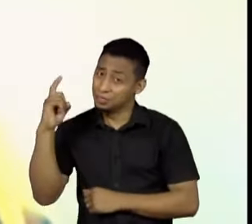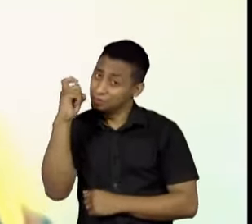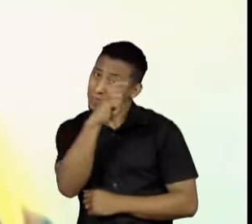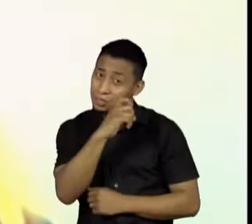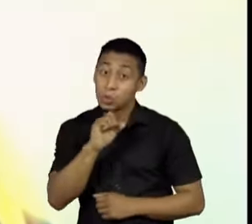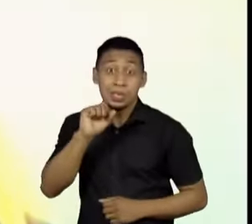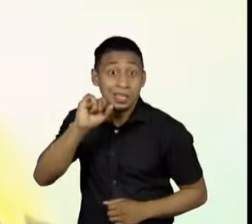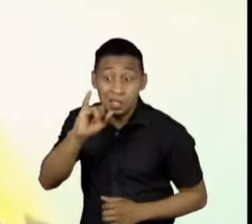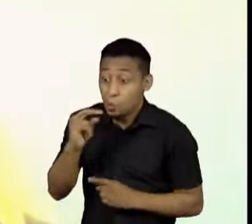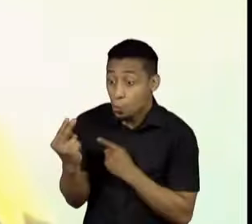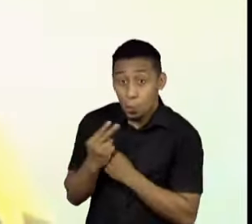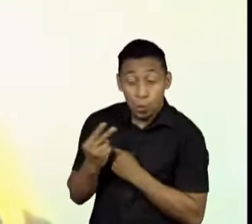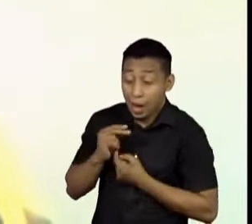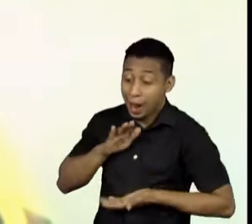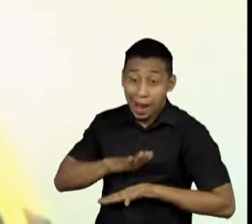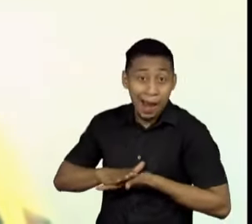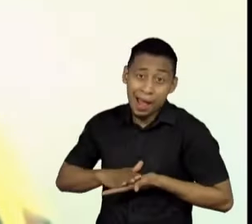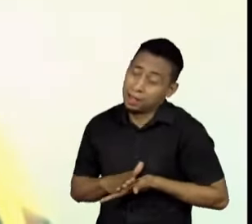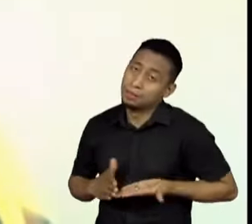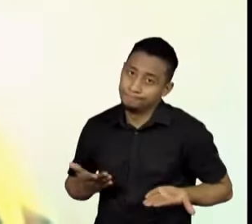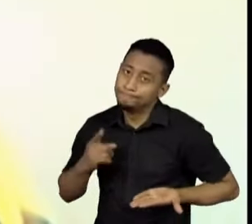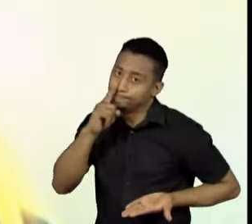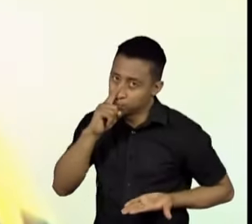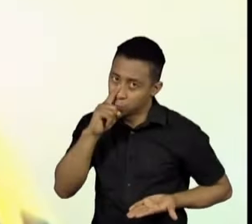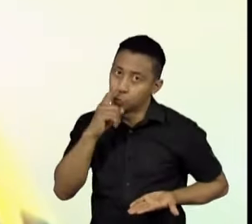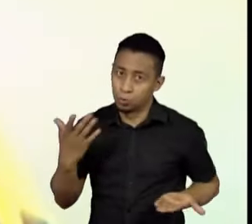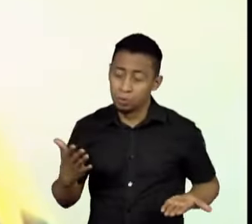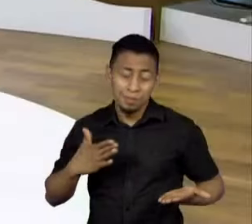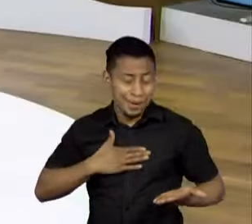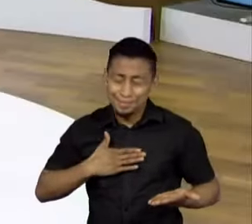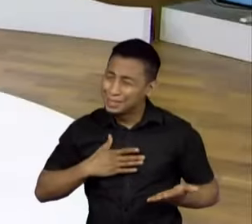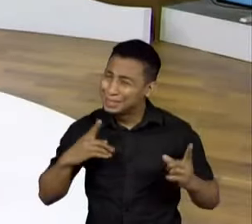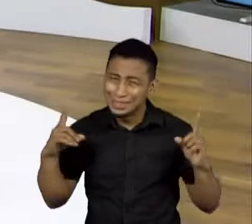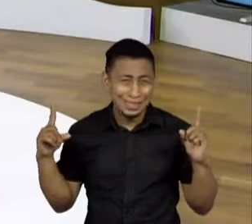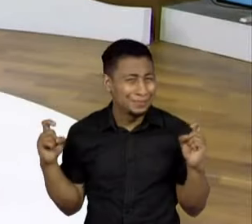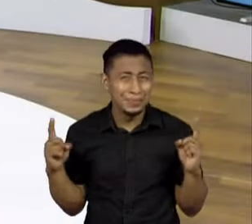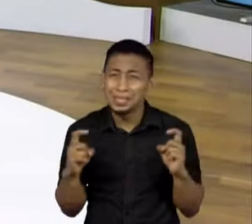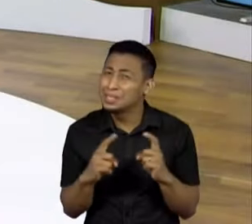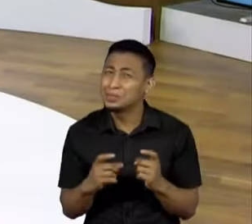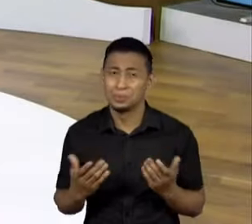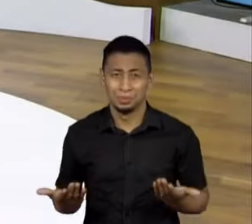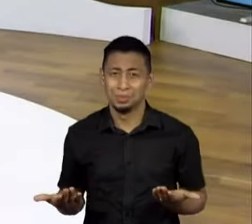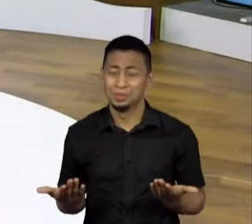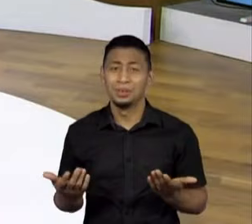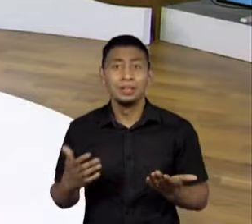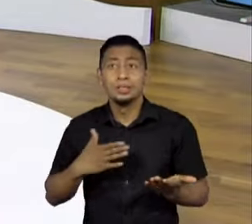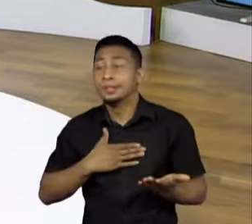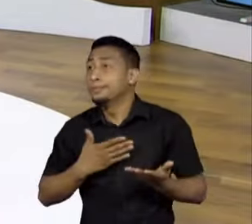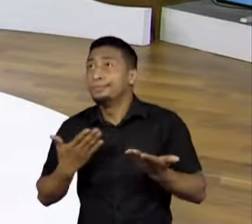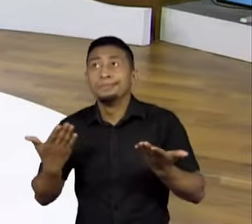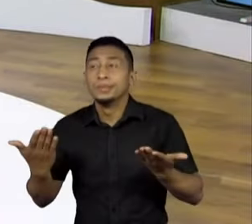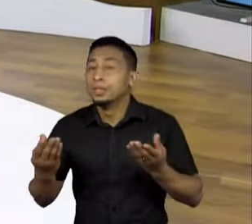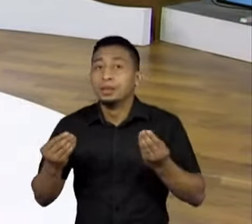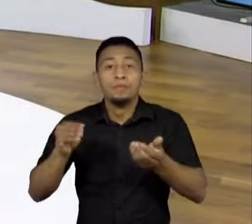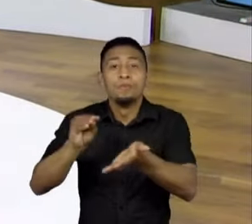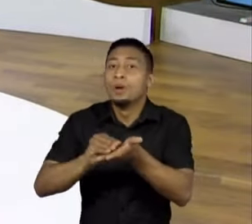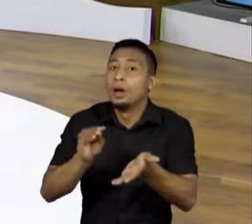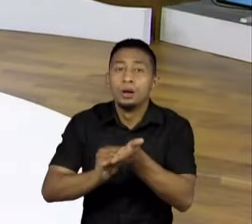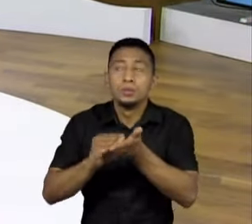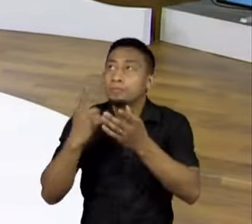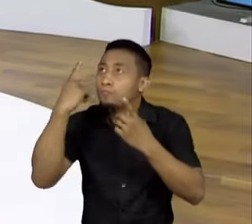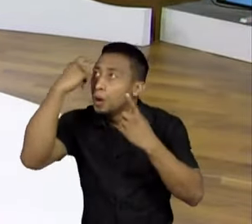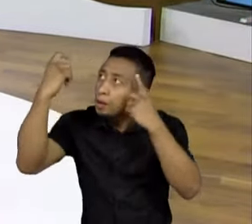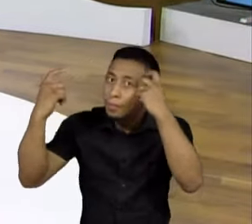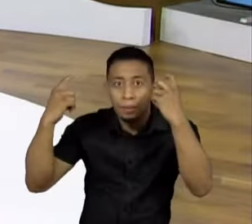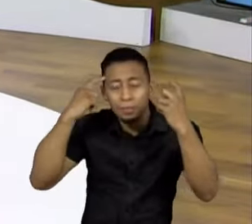para mim, é um momento difícil, um momento que você cai numa infertilidade, mas eu